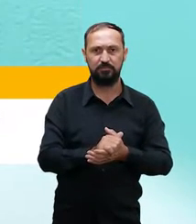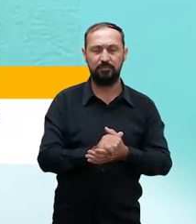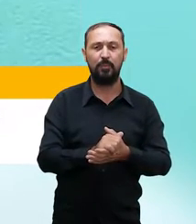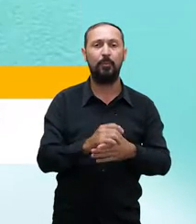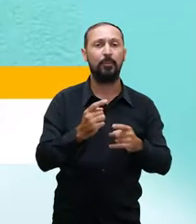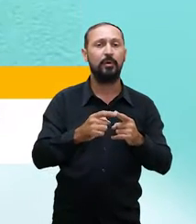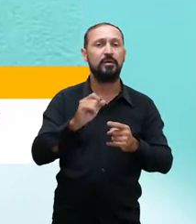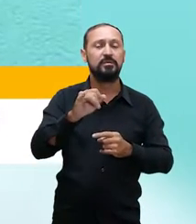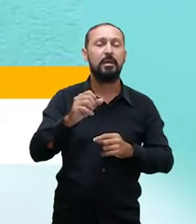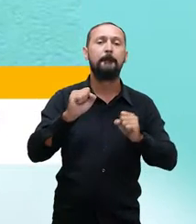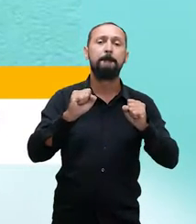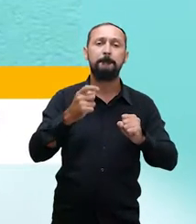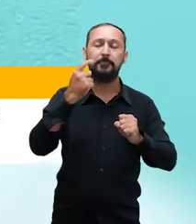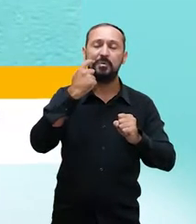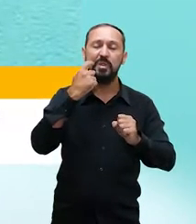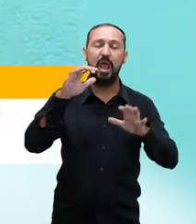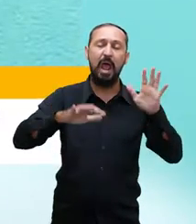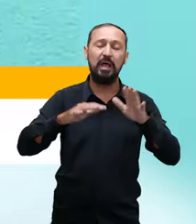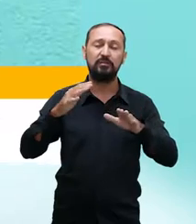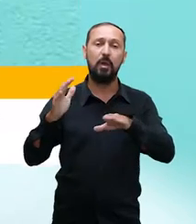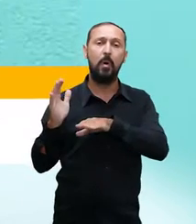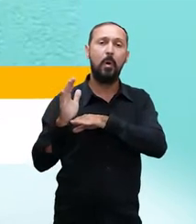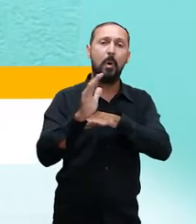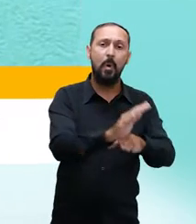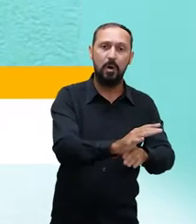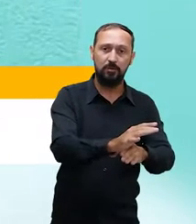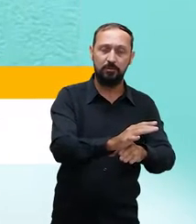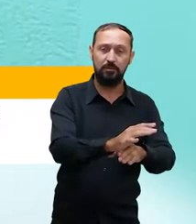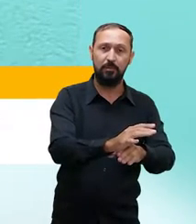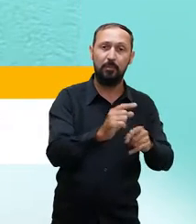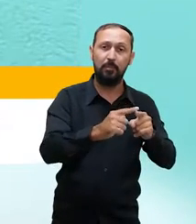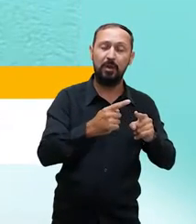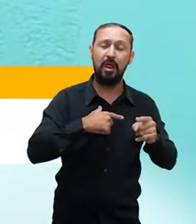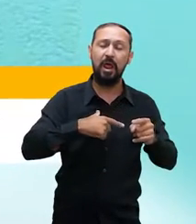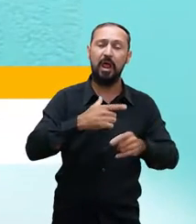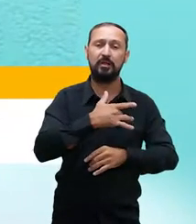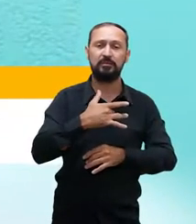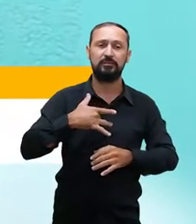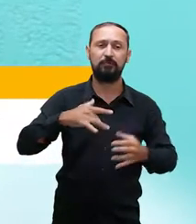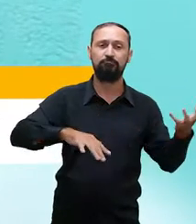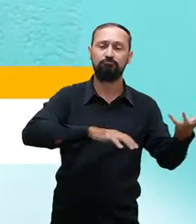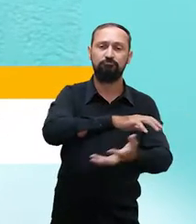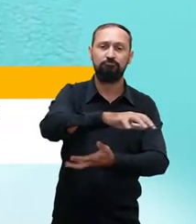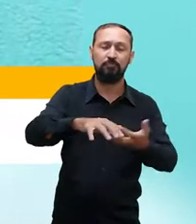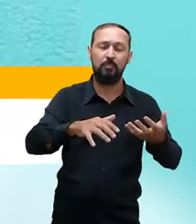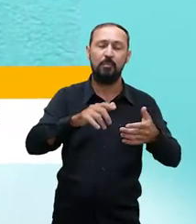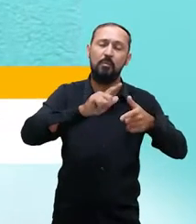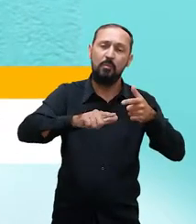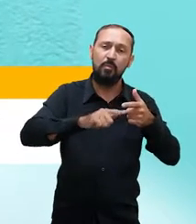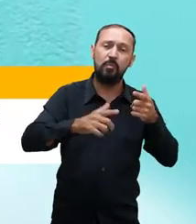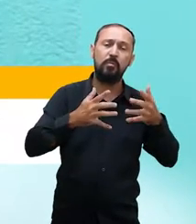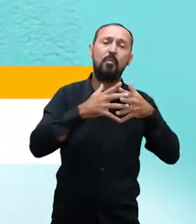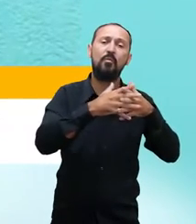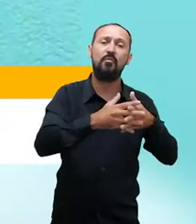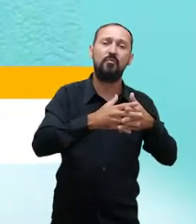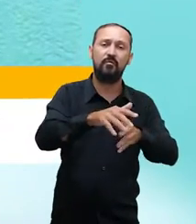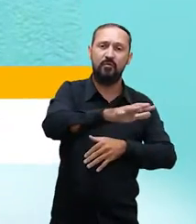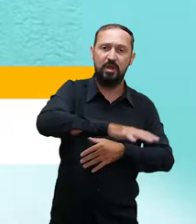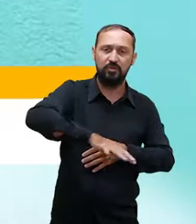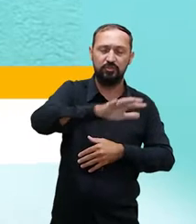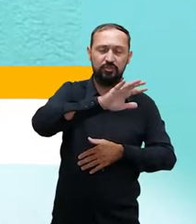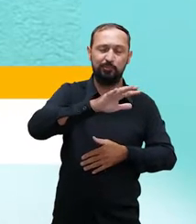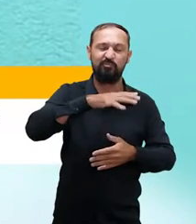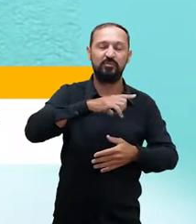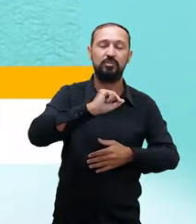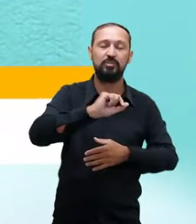Dourados, até, se possível, uma intervenção, porque está um caos a saúde aqui do nosso município e da